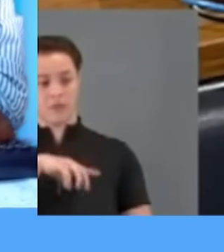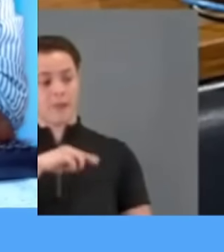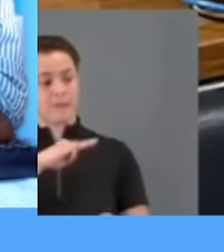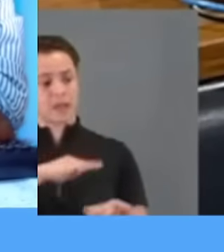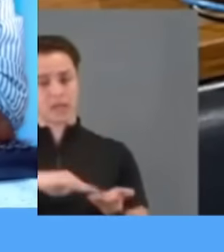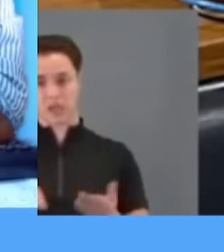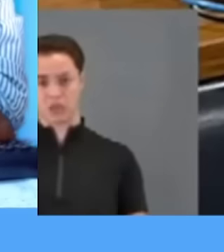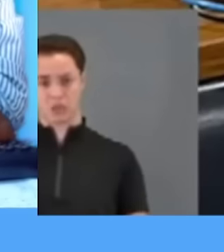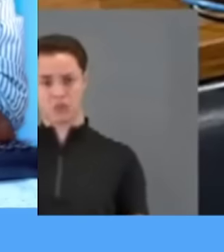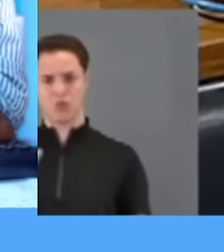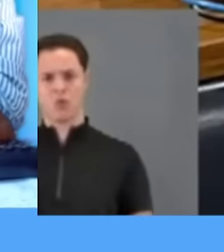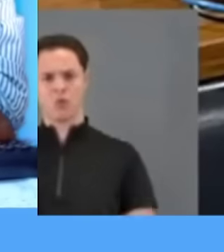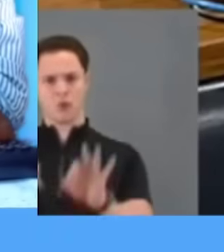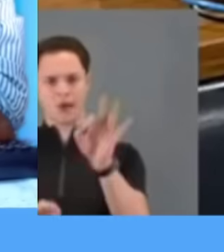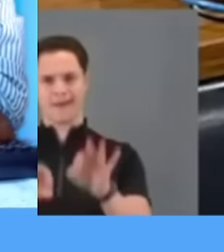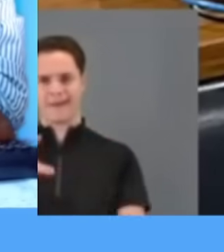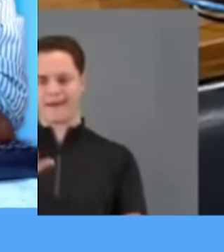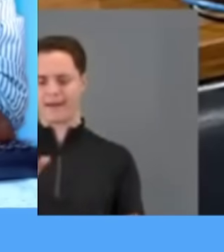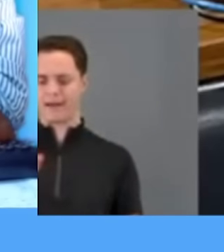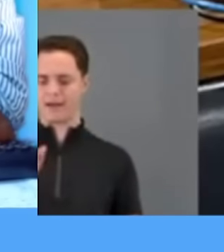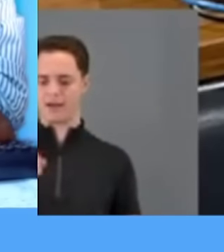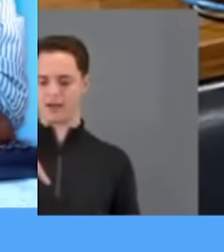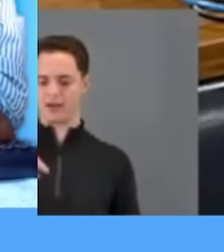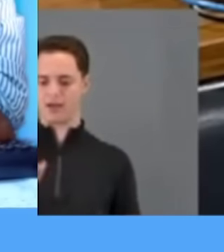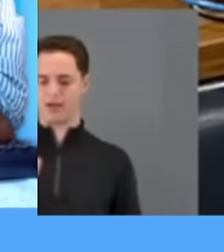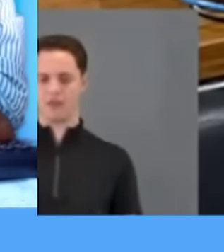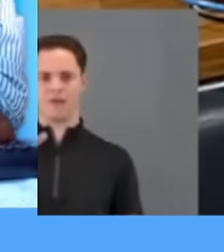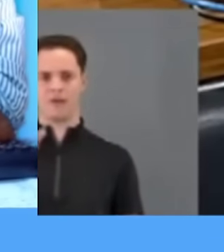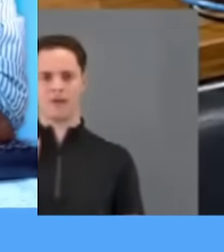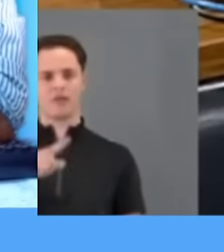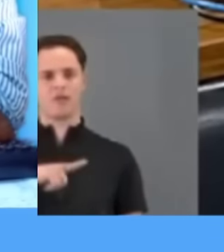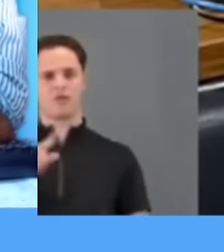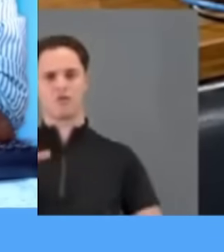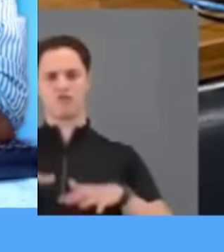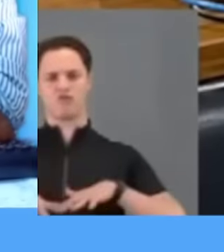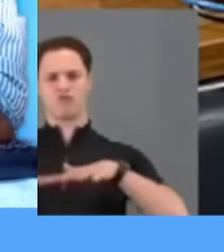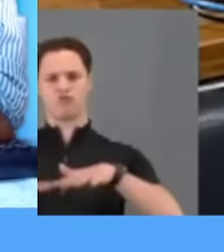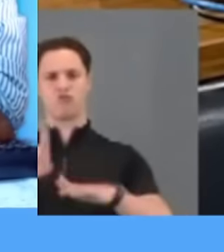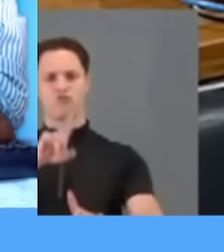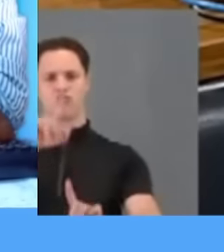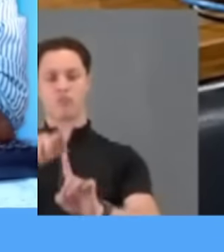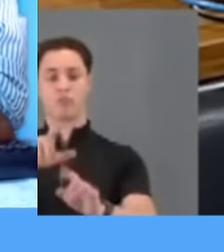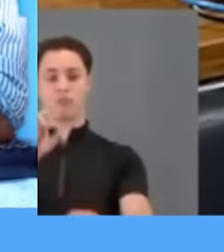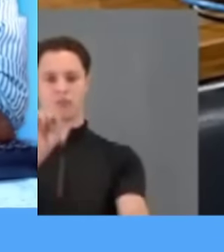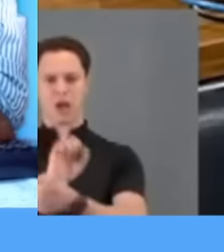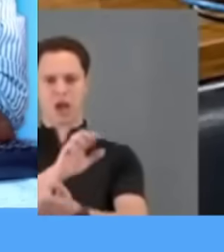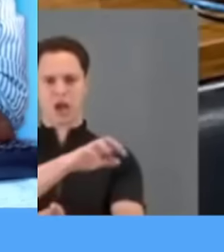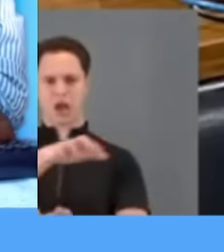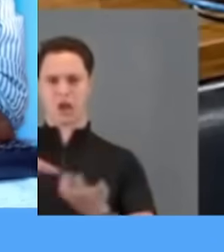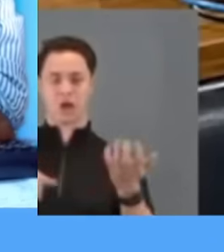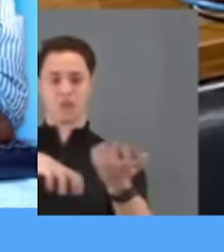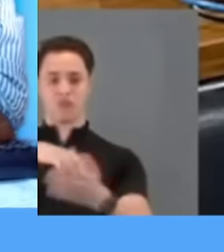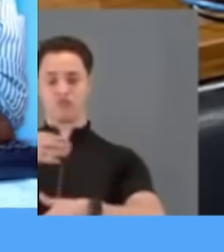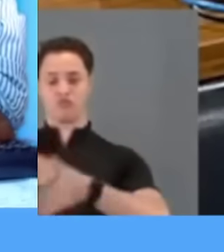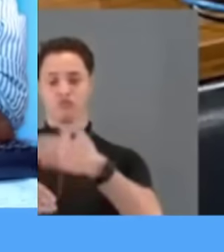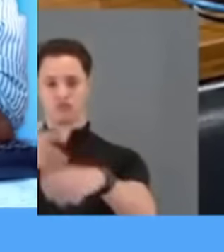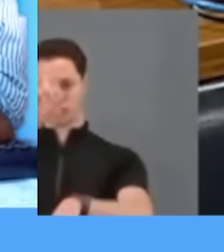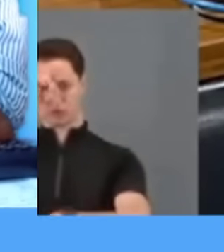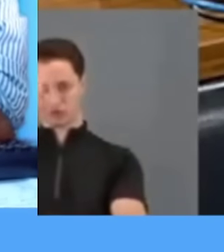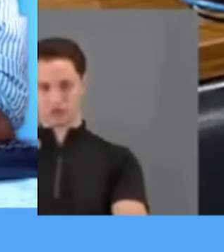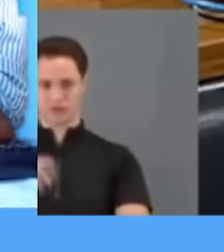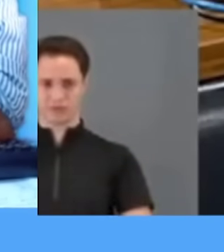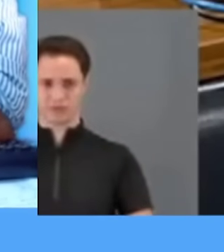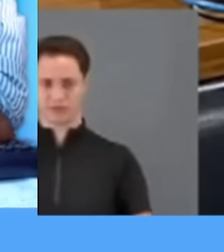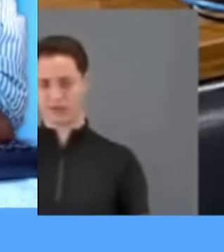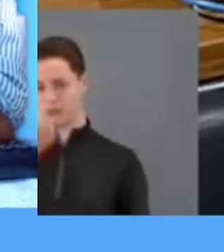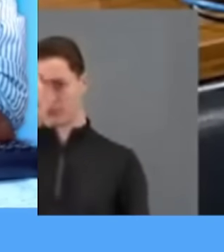convocação de organização de caravanas para a capital federal, manifestações, paralisações e greves para os próximos dias. No dia